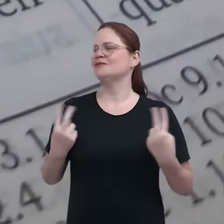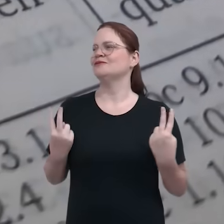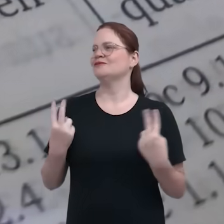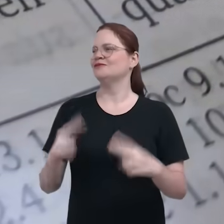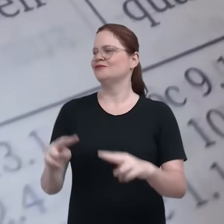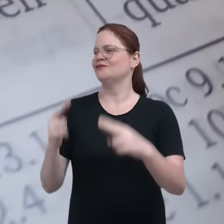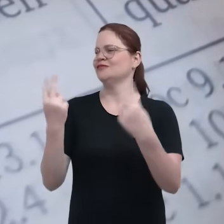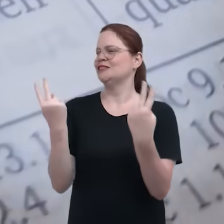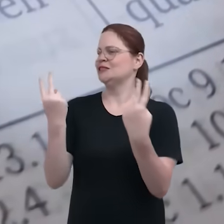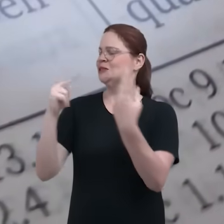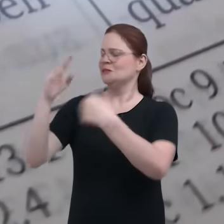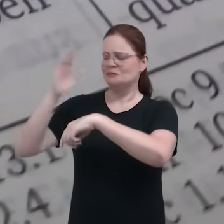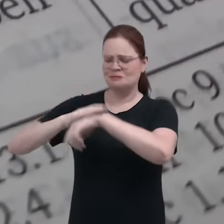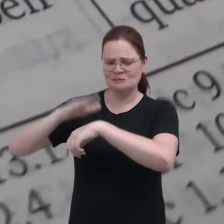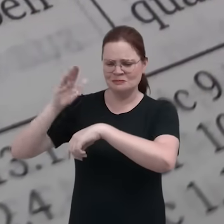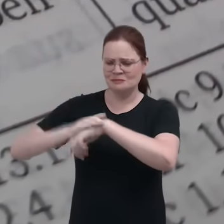vitória,